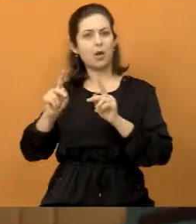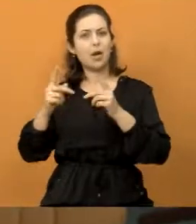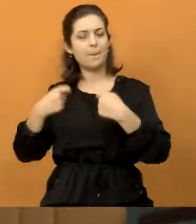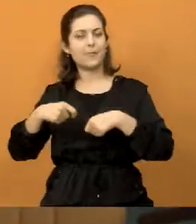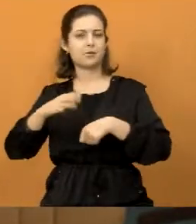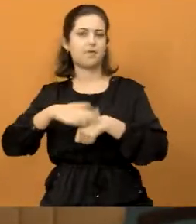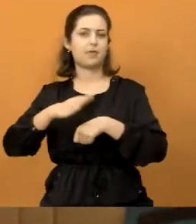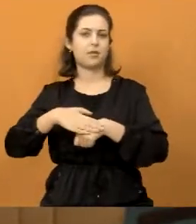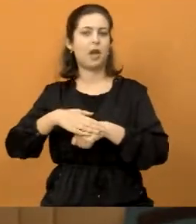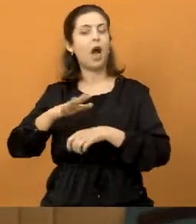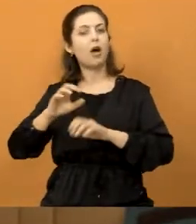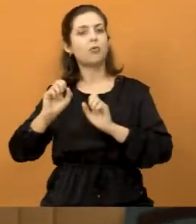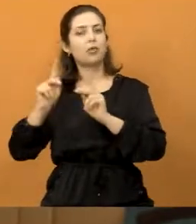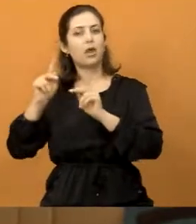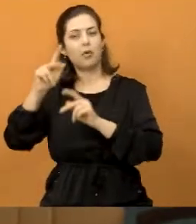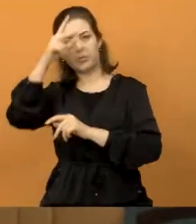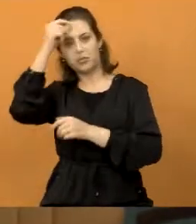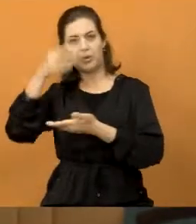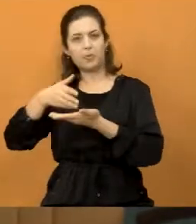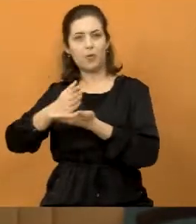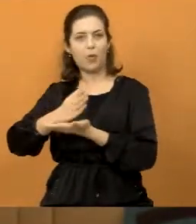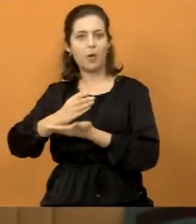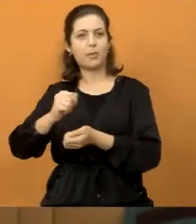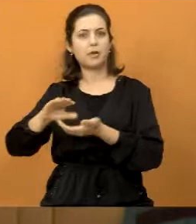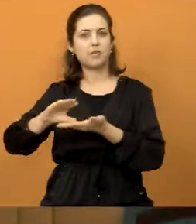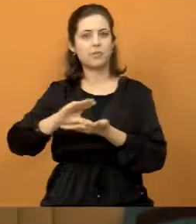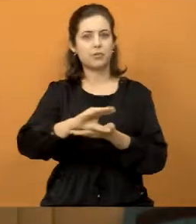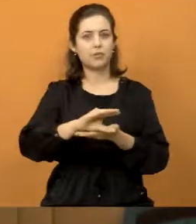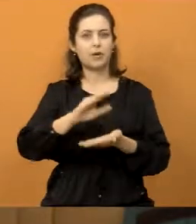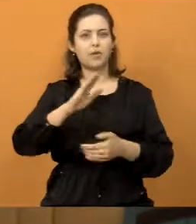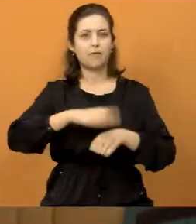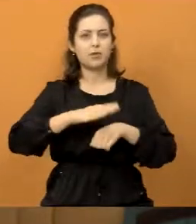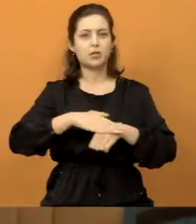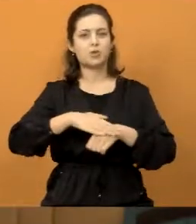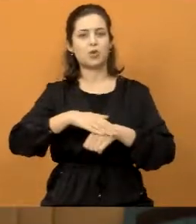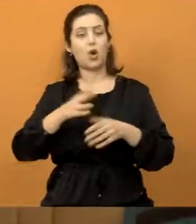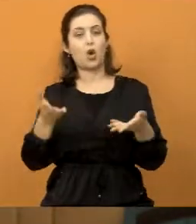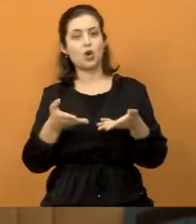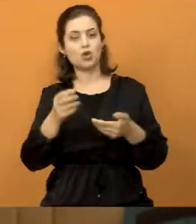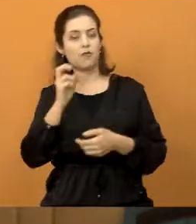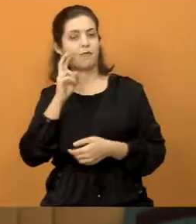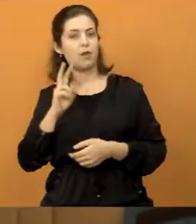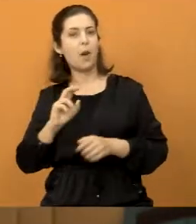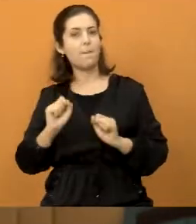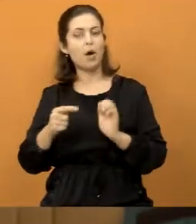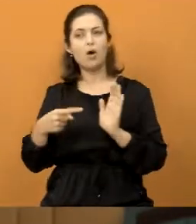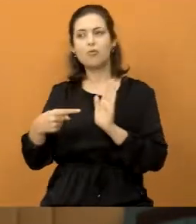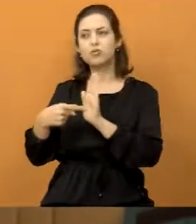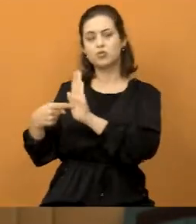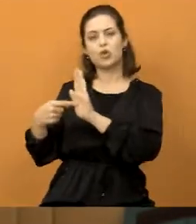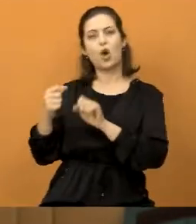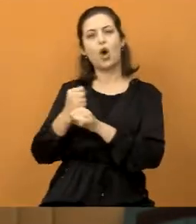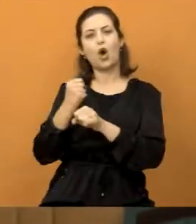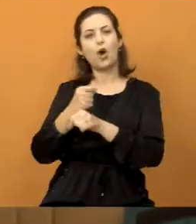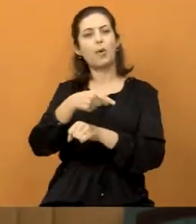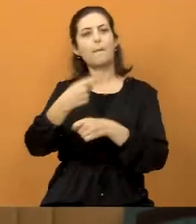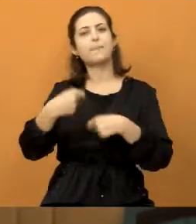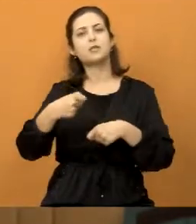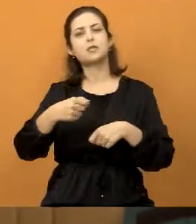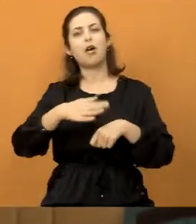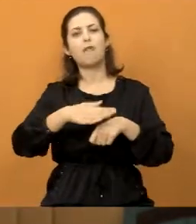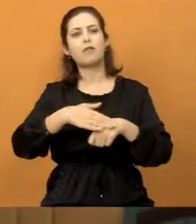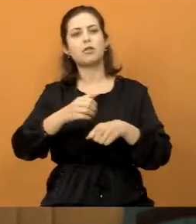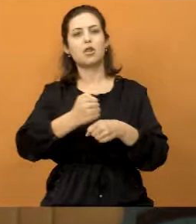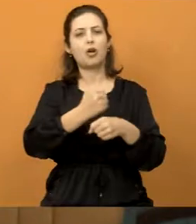habilidade técnica essa emenda ela tem que ser executado então hoje o vereador ele vai poder indicar uma obra no bairro em